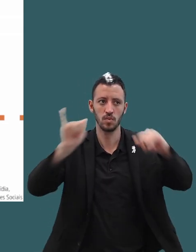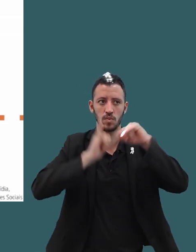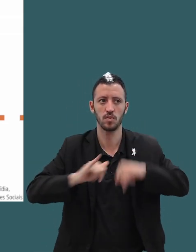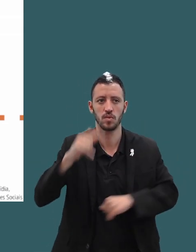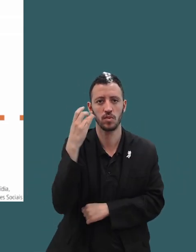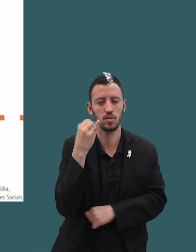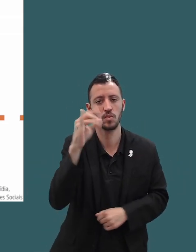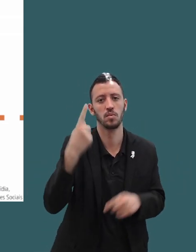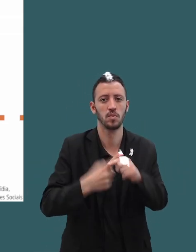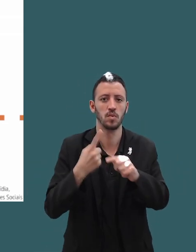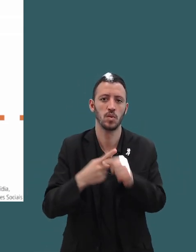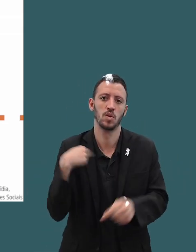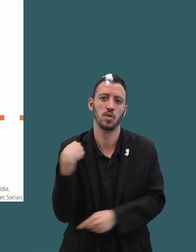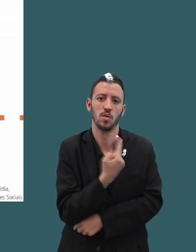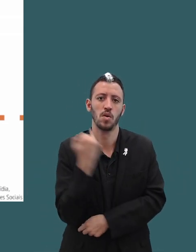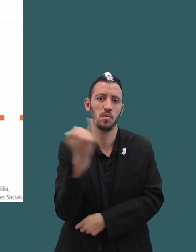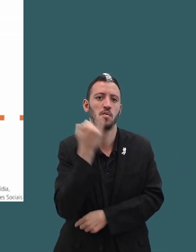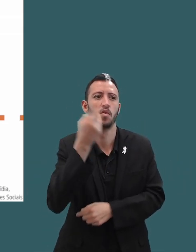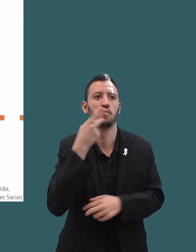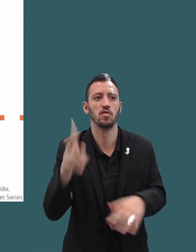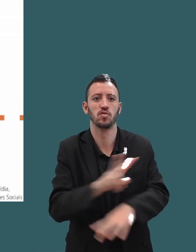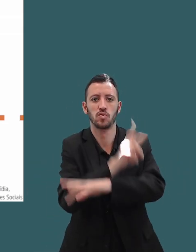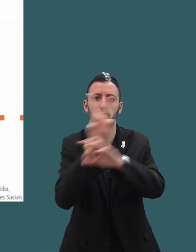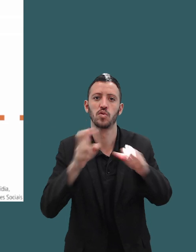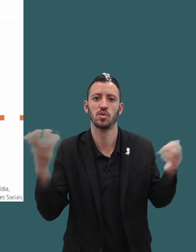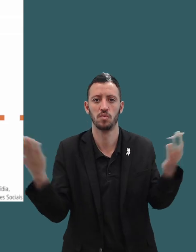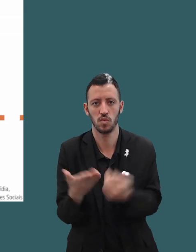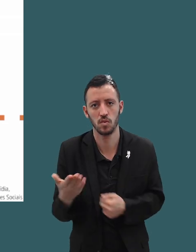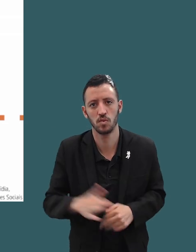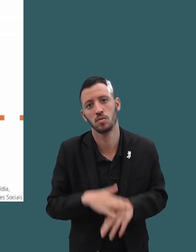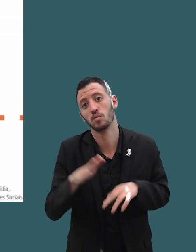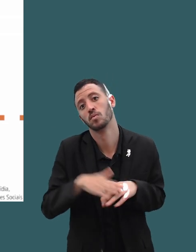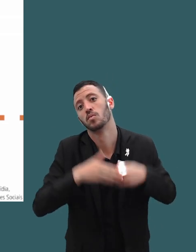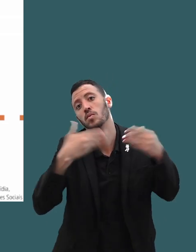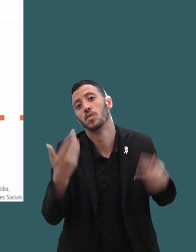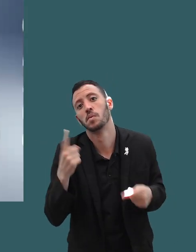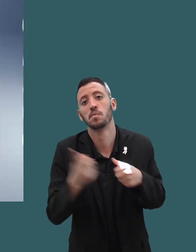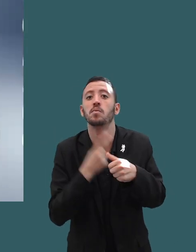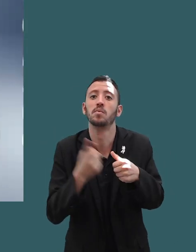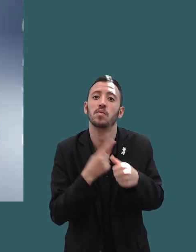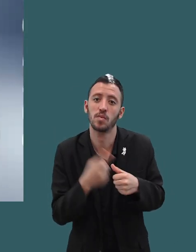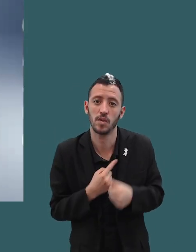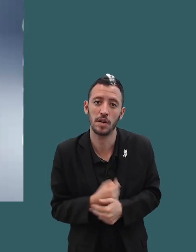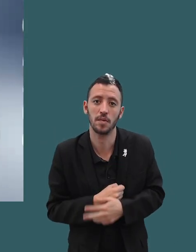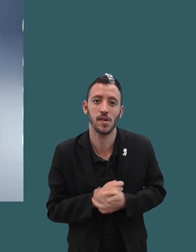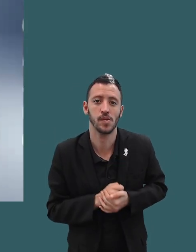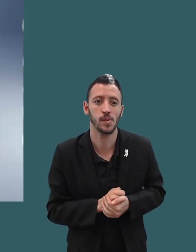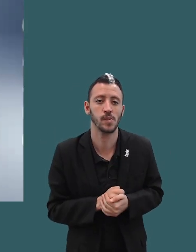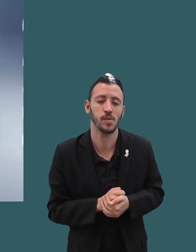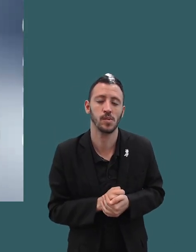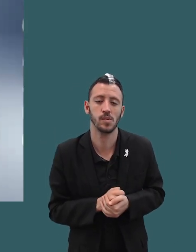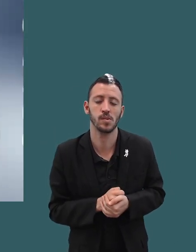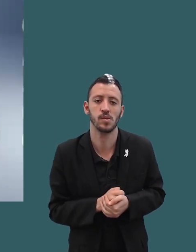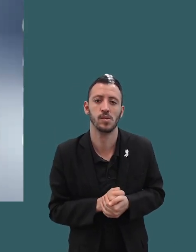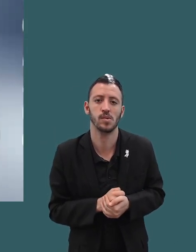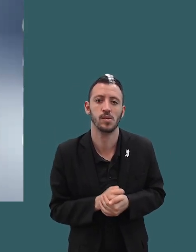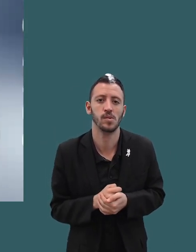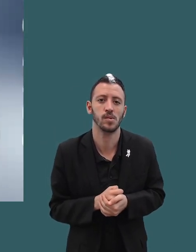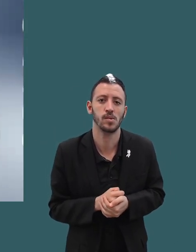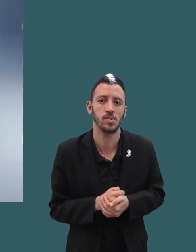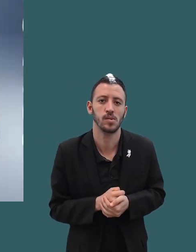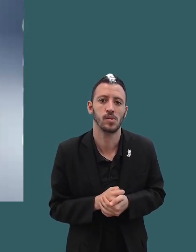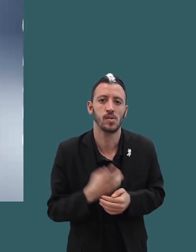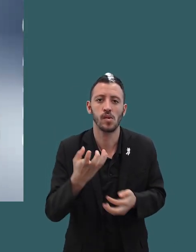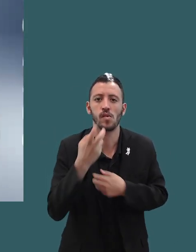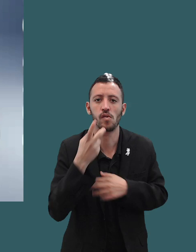científica e de por que é tão importante a gente falar sobre isso hoje. Então, primeiramente, eu queria falar um pouquinho sobre o que é